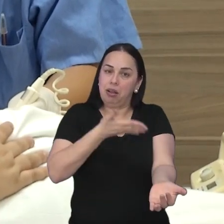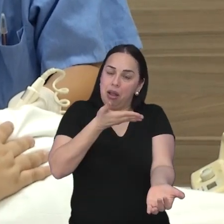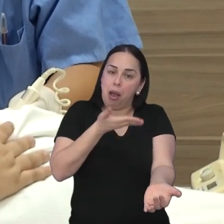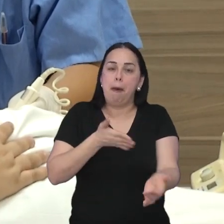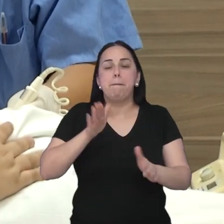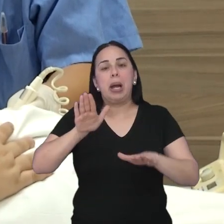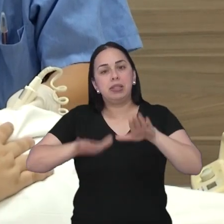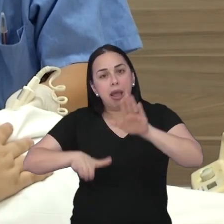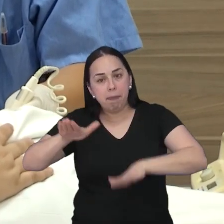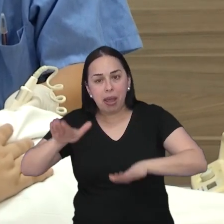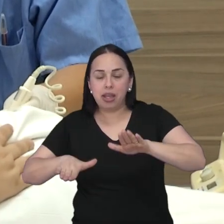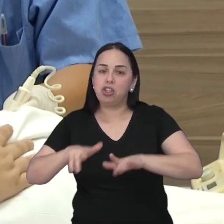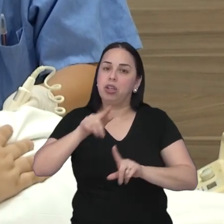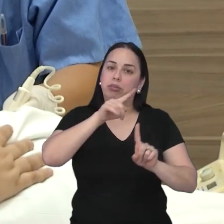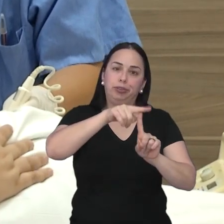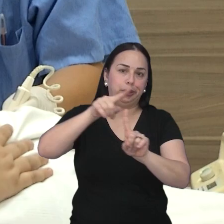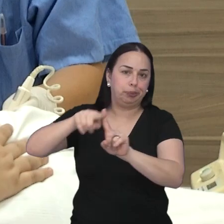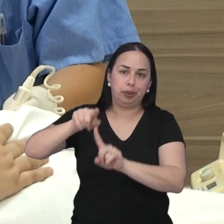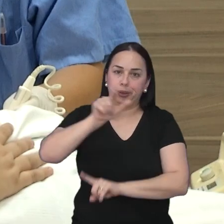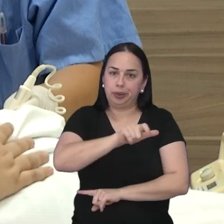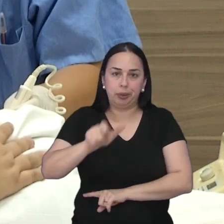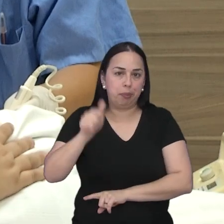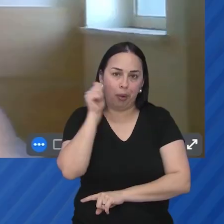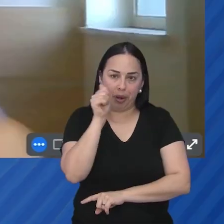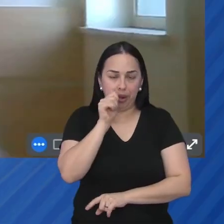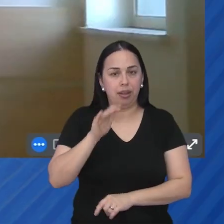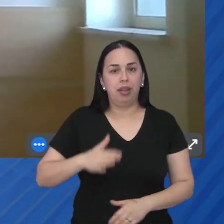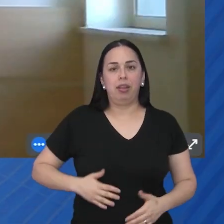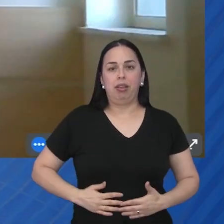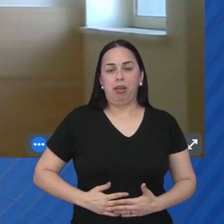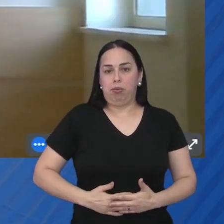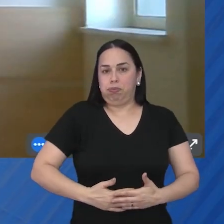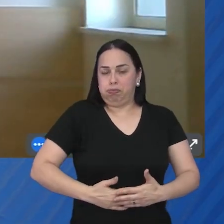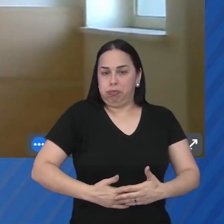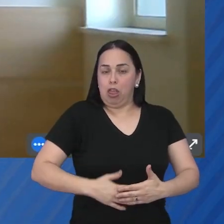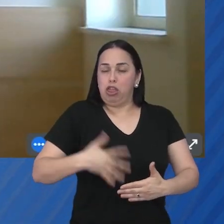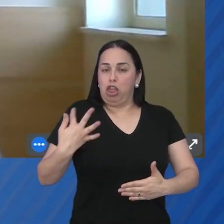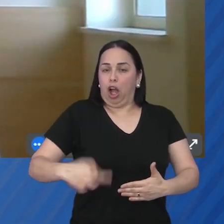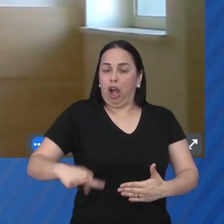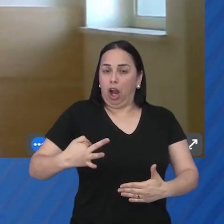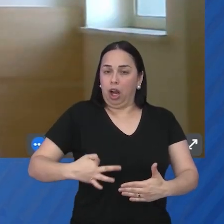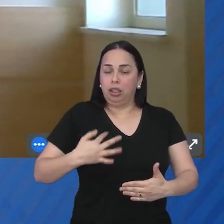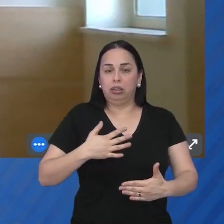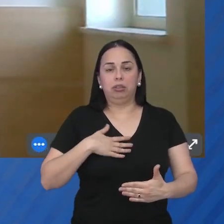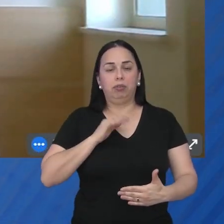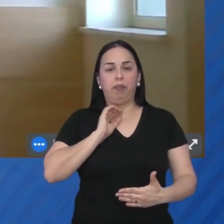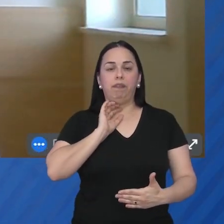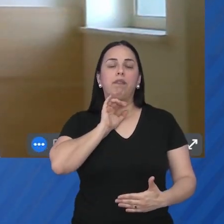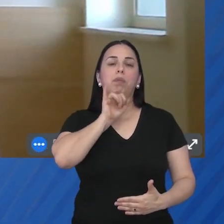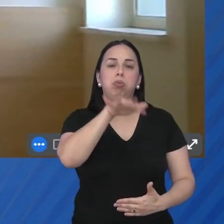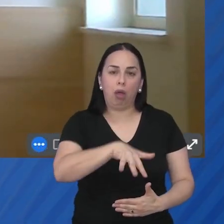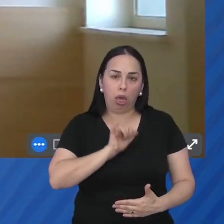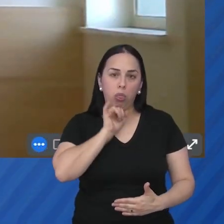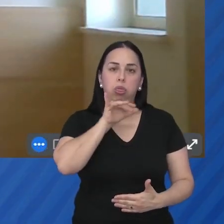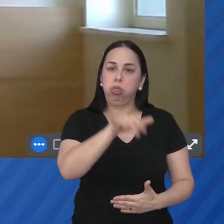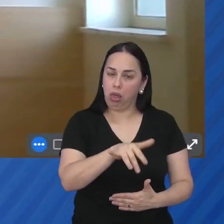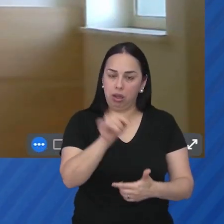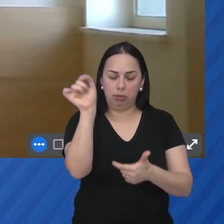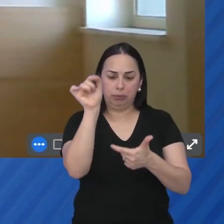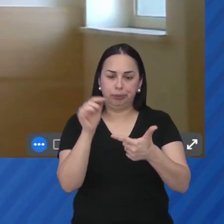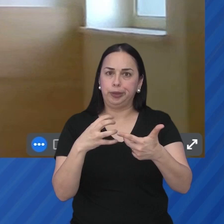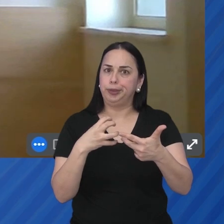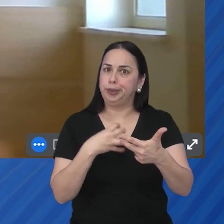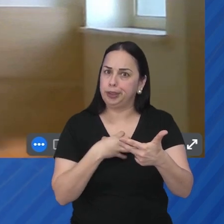é a pressão alta, mas o diagnóstico varia de mulher para mulher. Dor na região do estômago e do fígado,